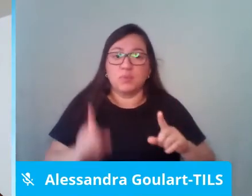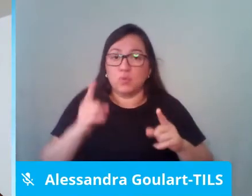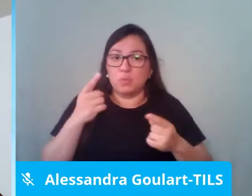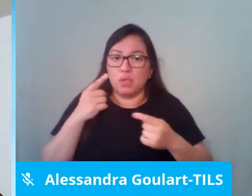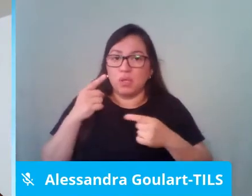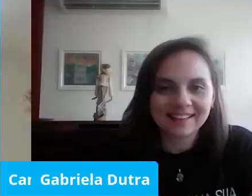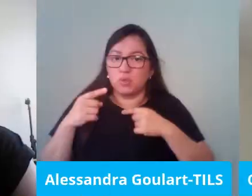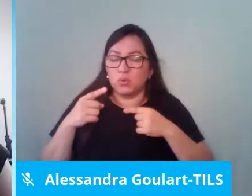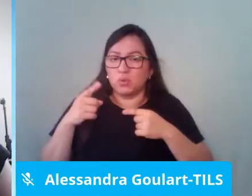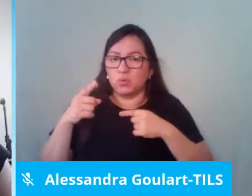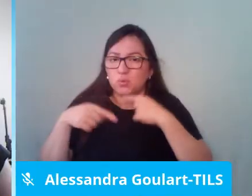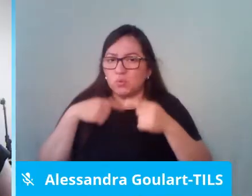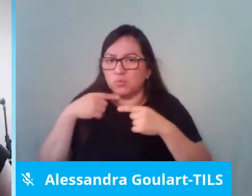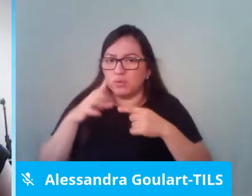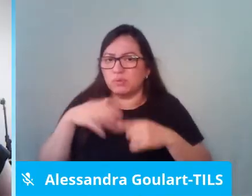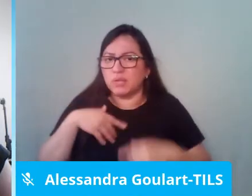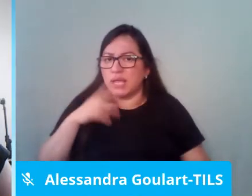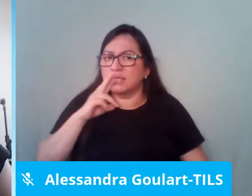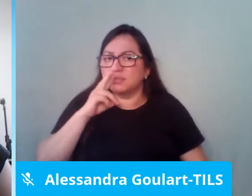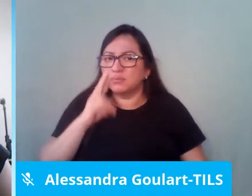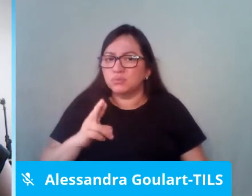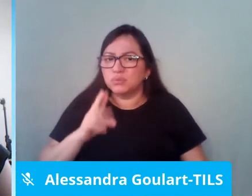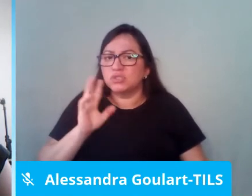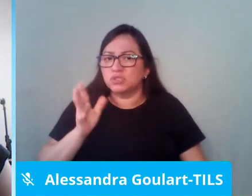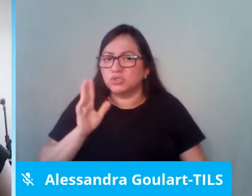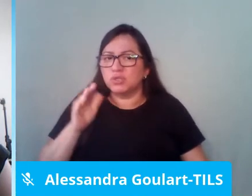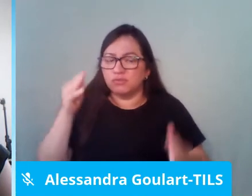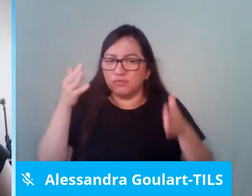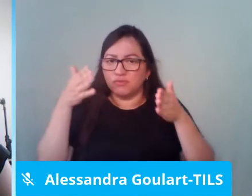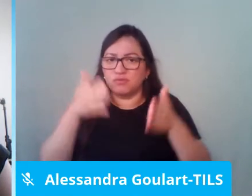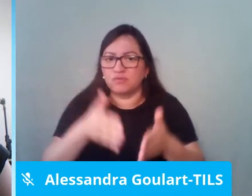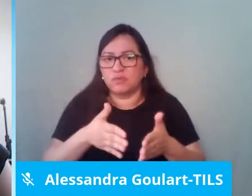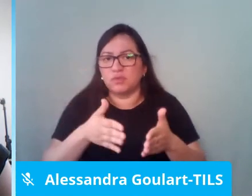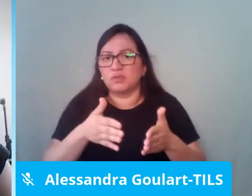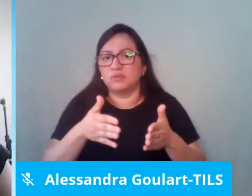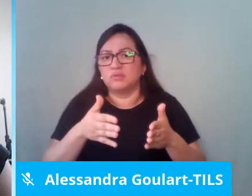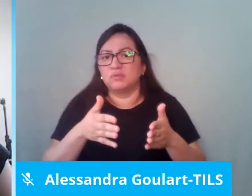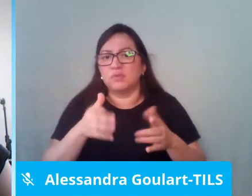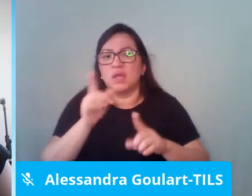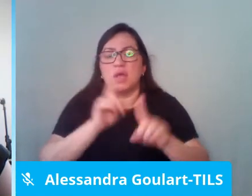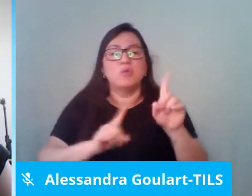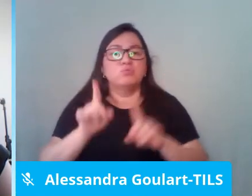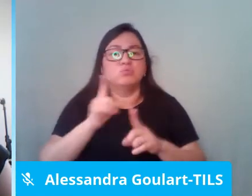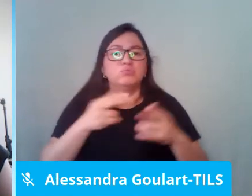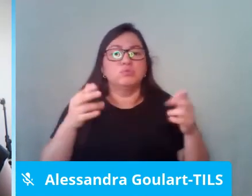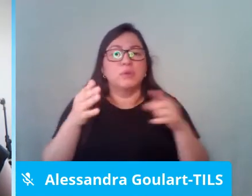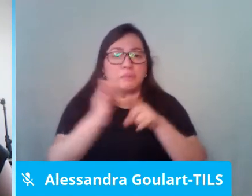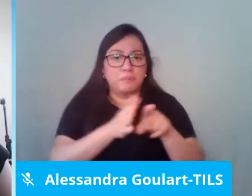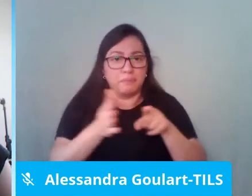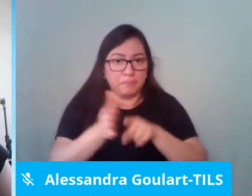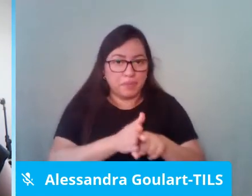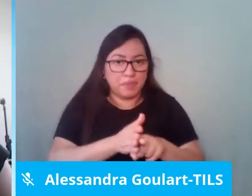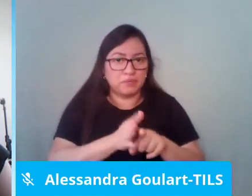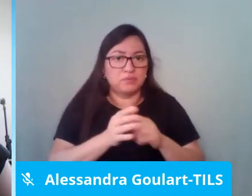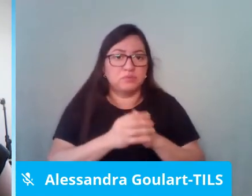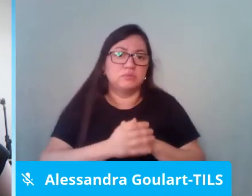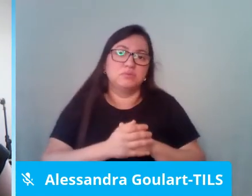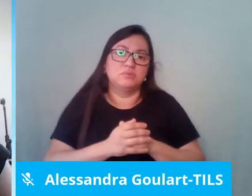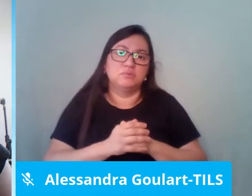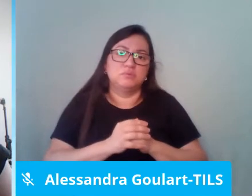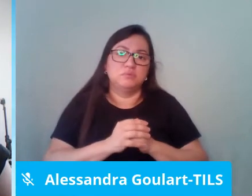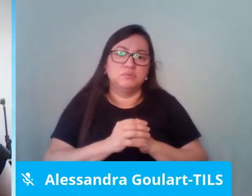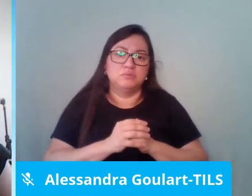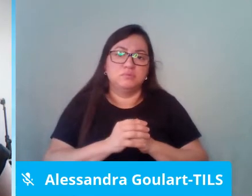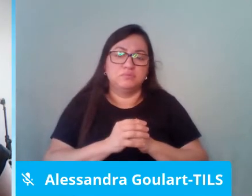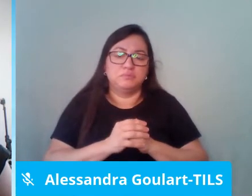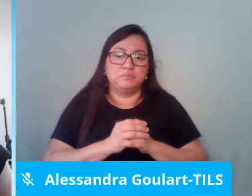eu queria responder, já tentando puxar, eu já fui tentando puxar algumas perguntas para a gente ir tentando